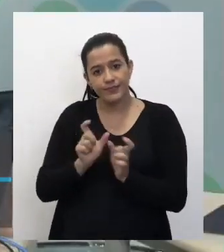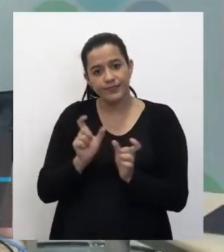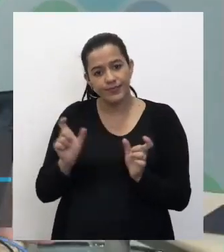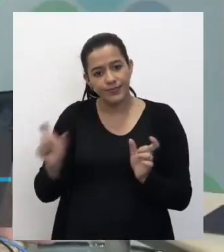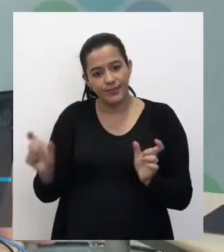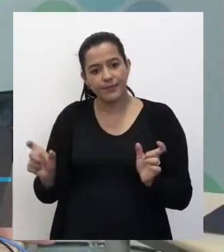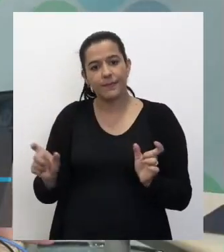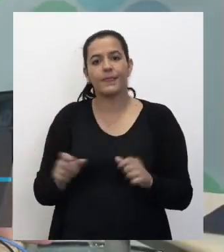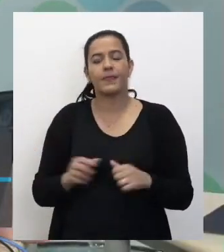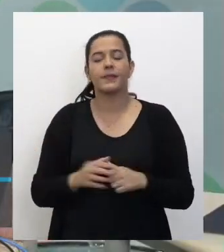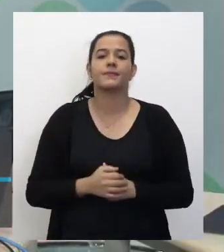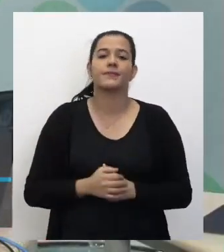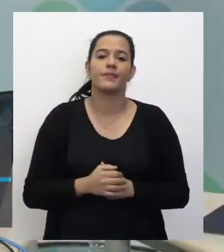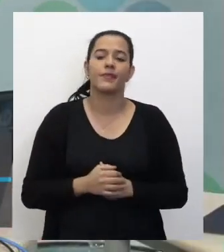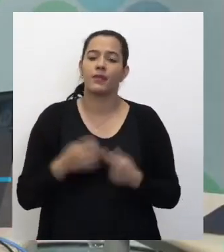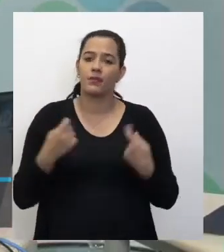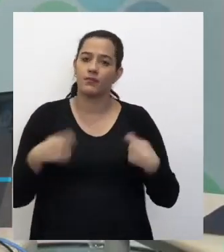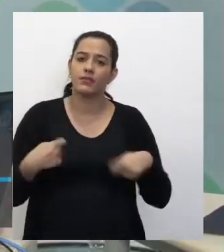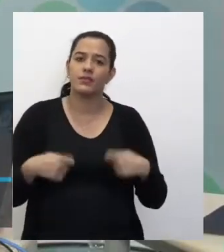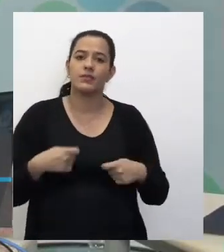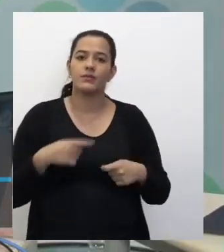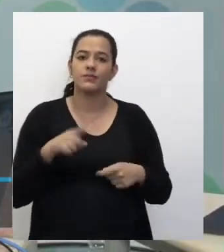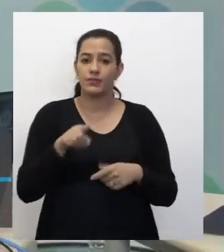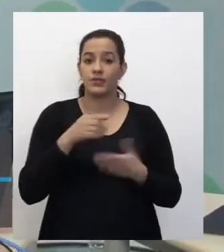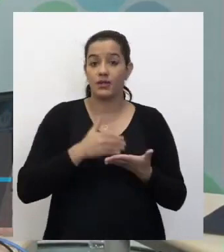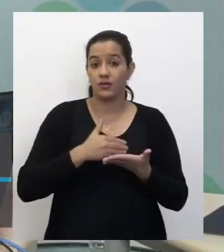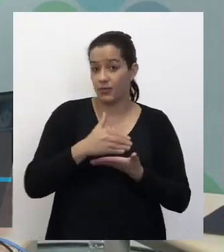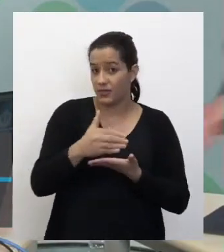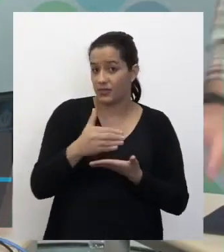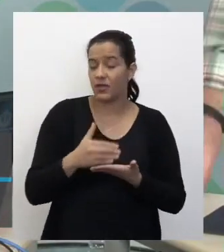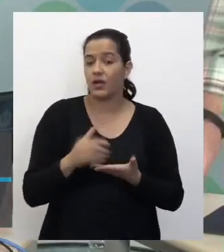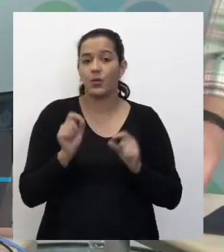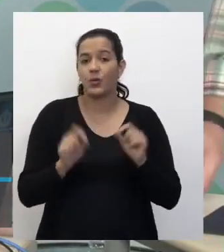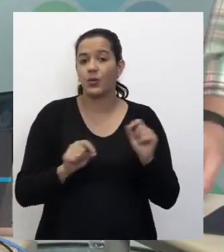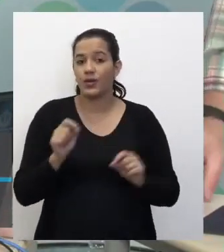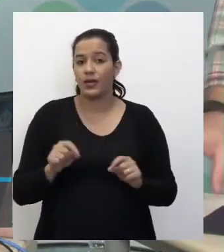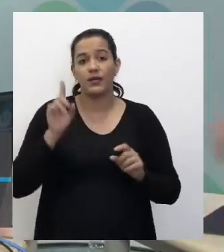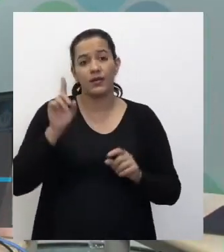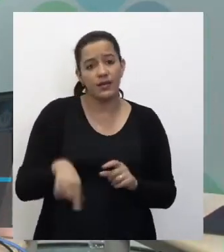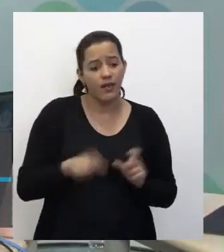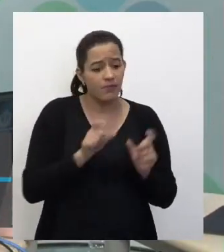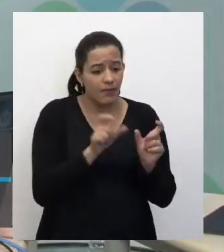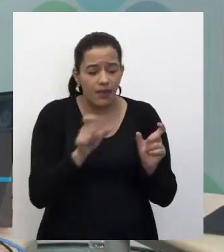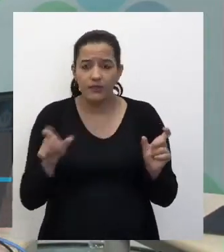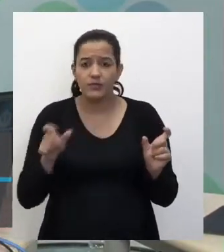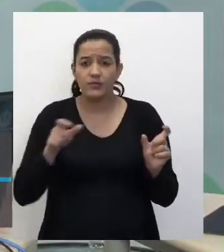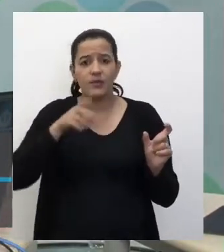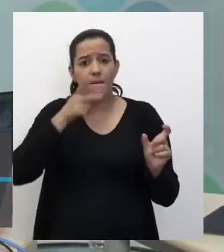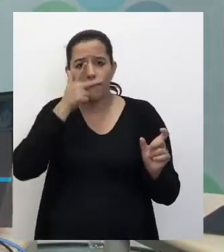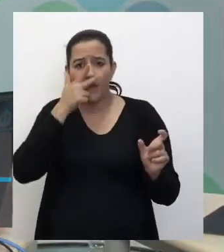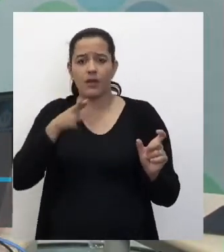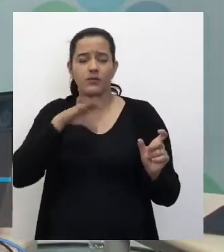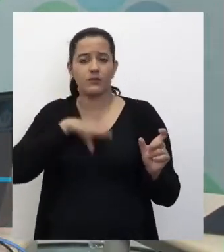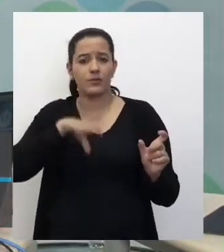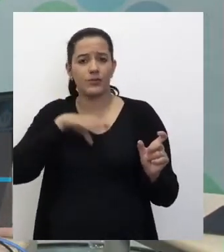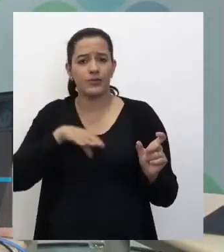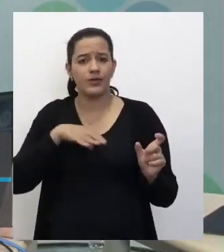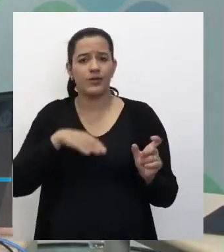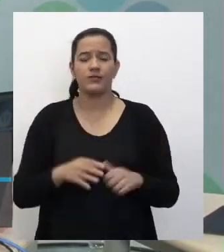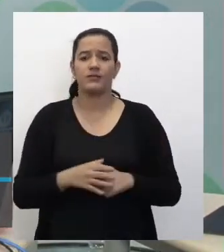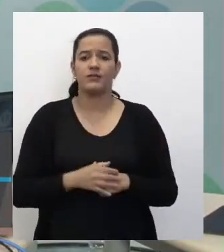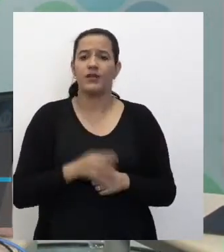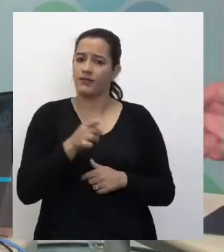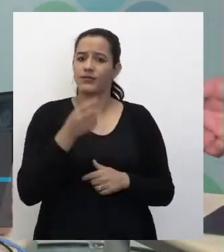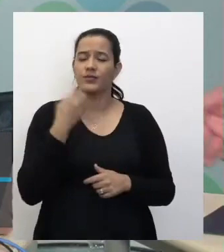onde começar. Mas a gente está dando um ponto para você começar, que é começar do que é parecido com o português. Então, você tem esse ponto de começo, você